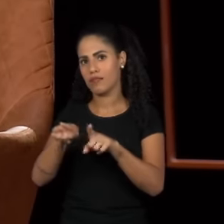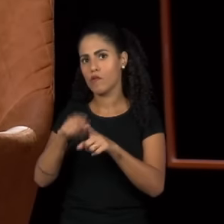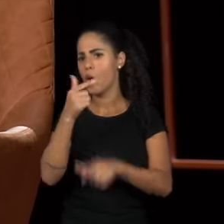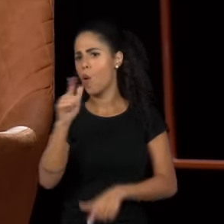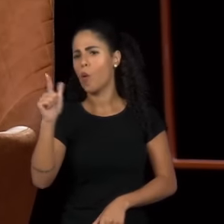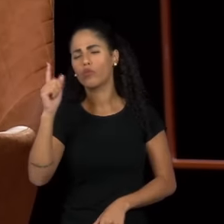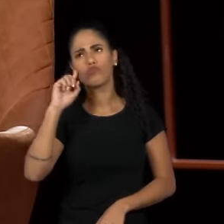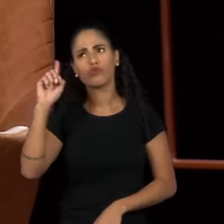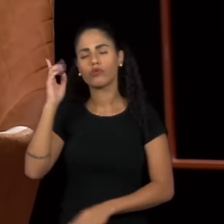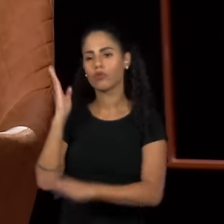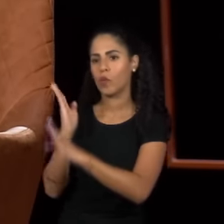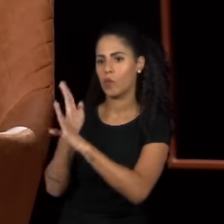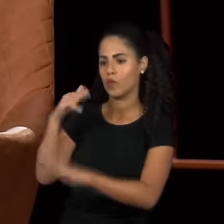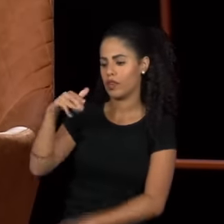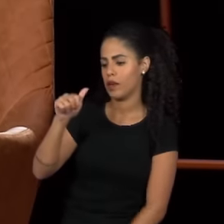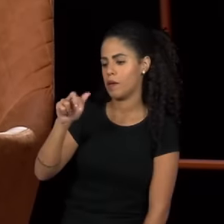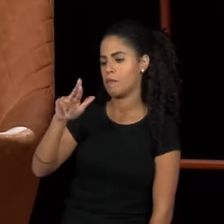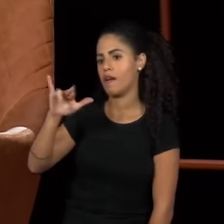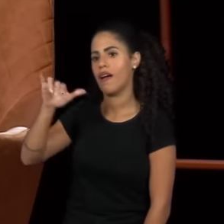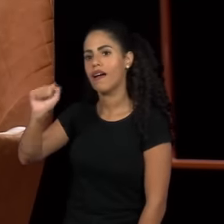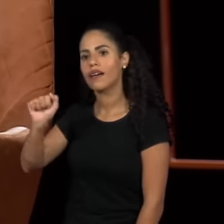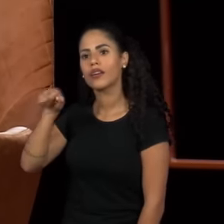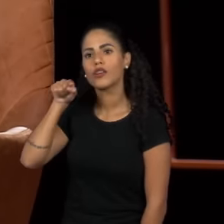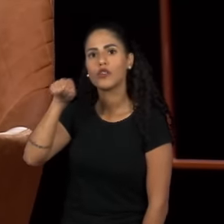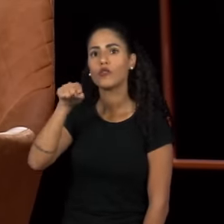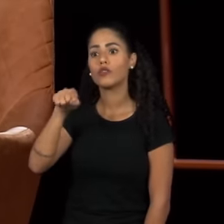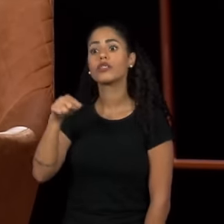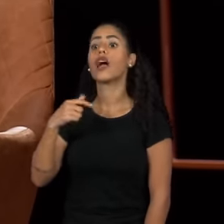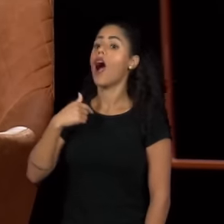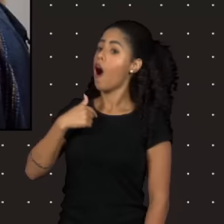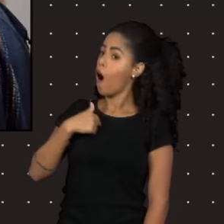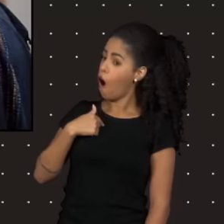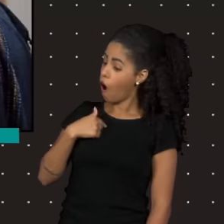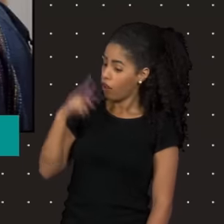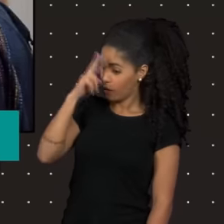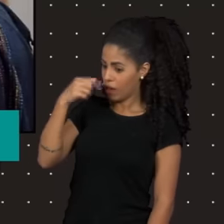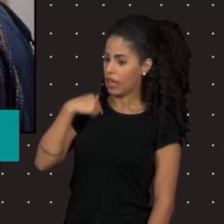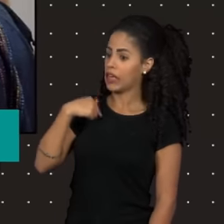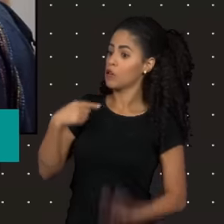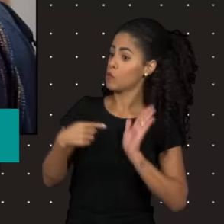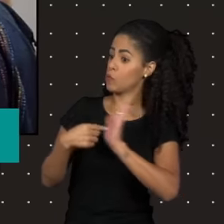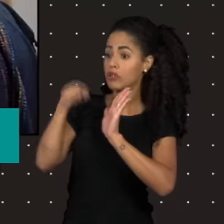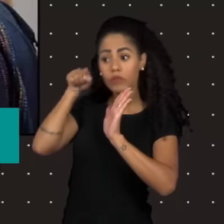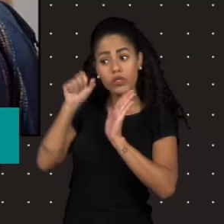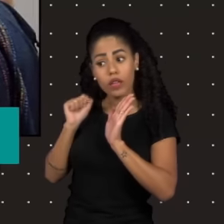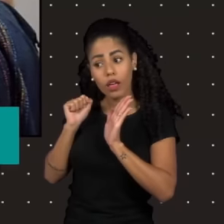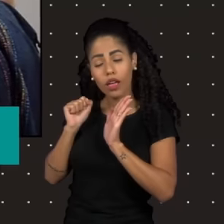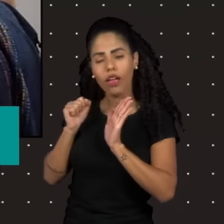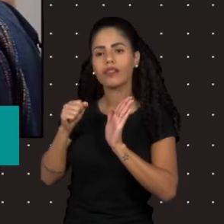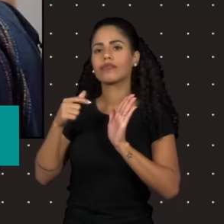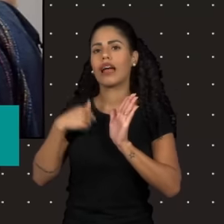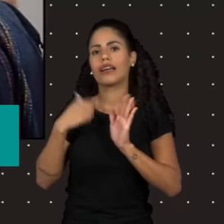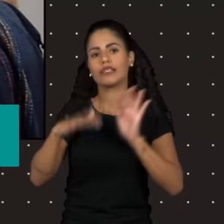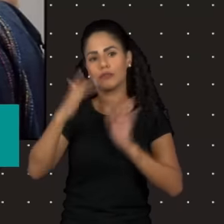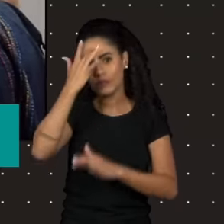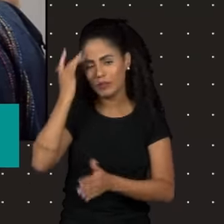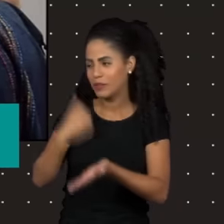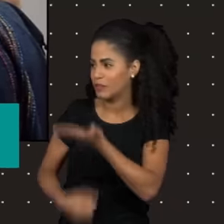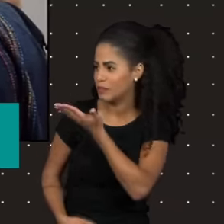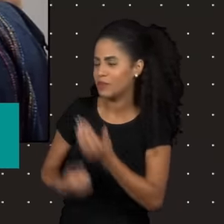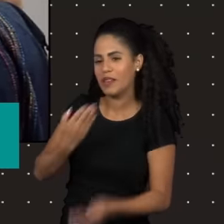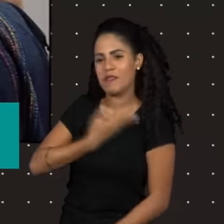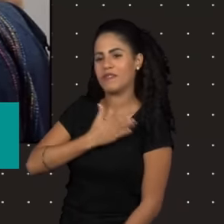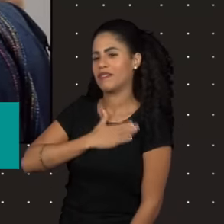encontrei a Maria Adelaide, ela falou, não se esqueça que eu te apresentei pela Maria Adelaide também, porque as pessoas são ciumentas, é. A gente não